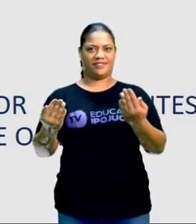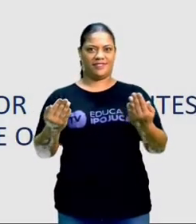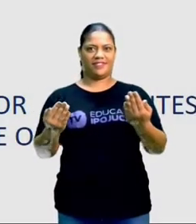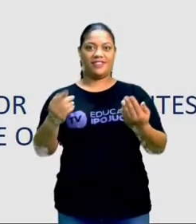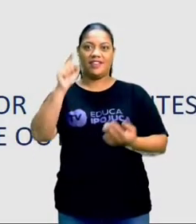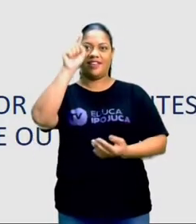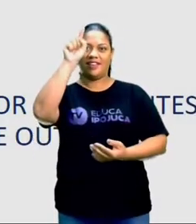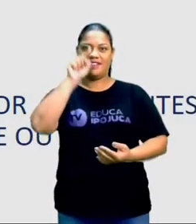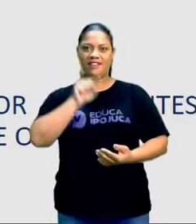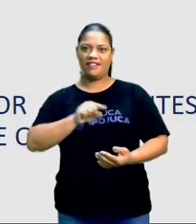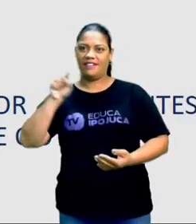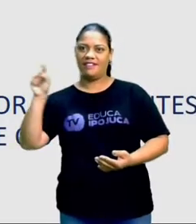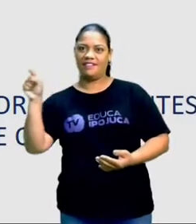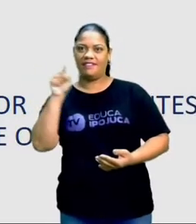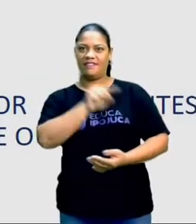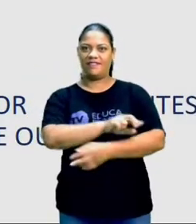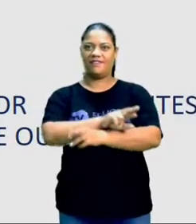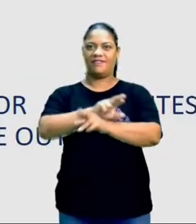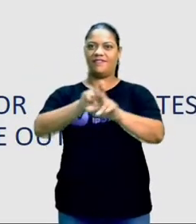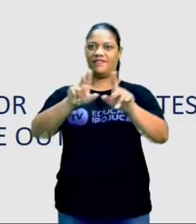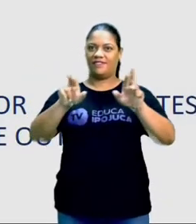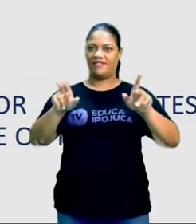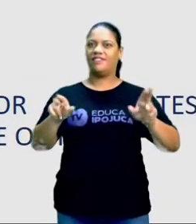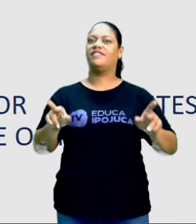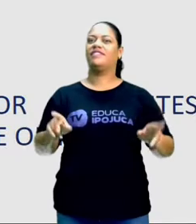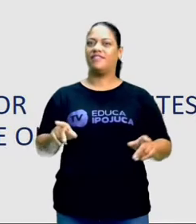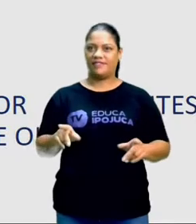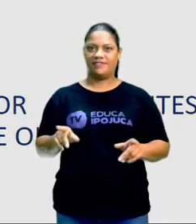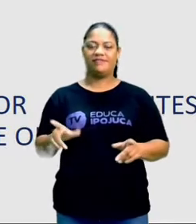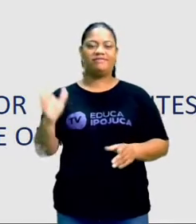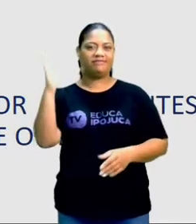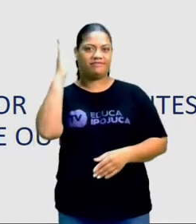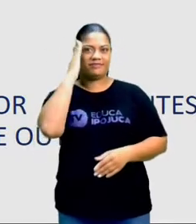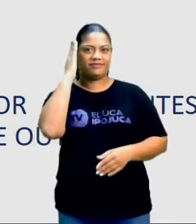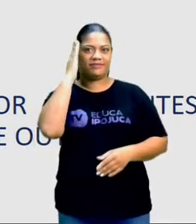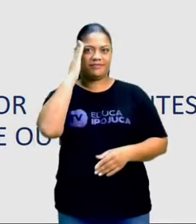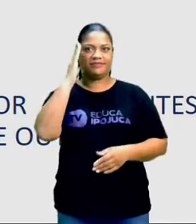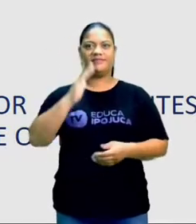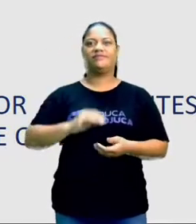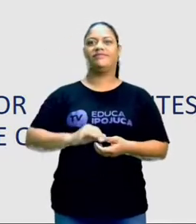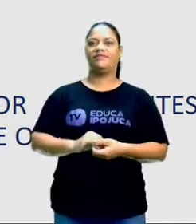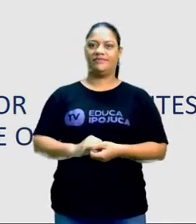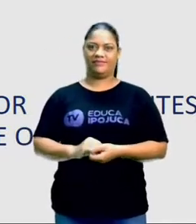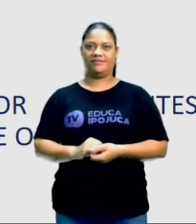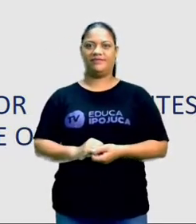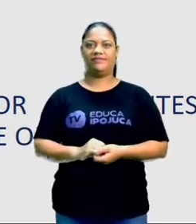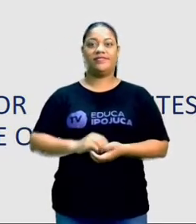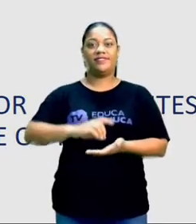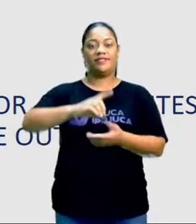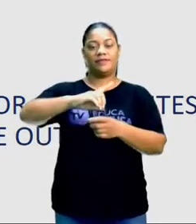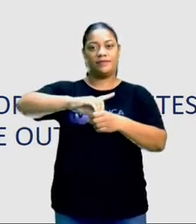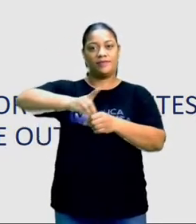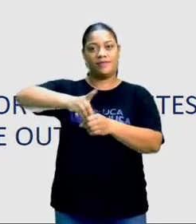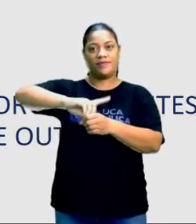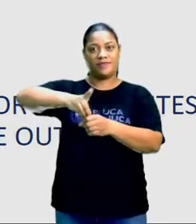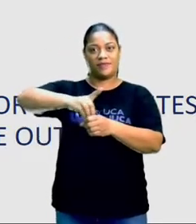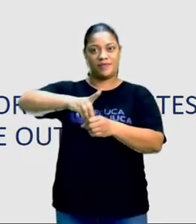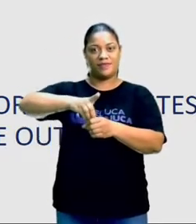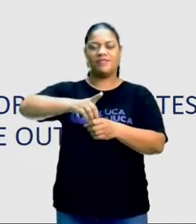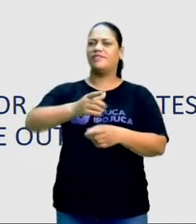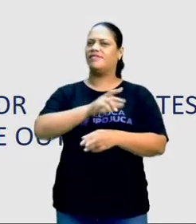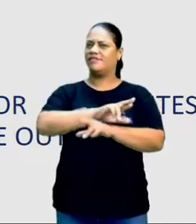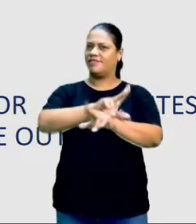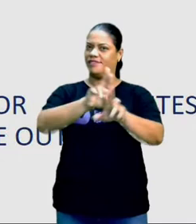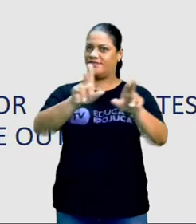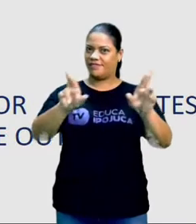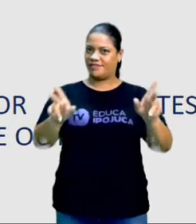pontos cardeais por diferentes instrumentos de orientação, o gnomo, a bússola, dentre outros.